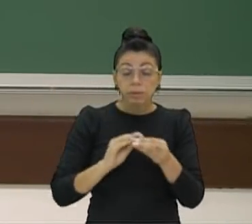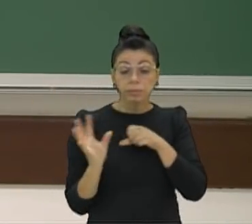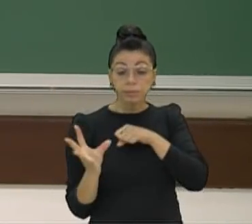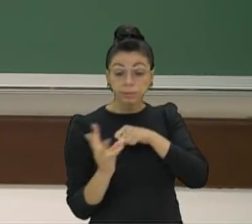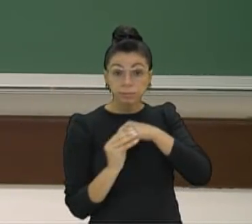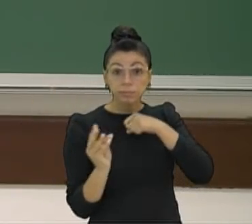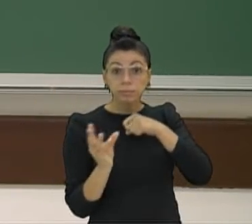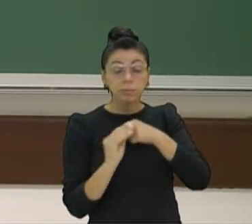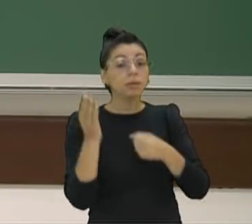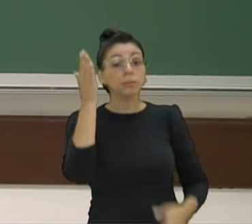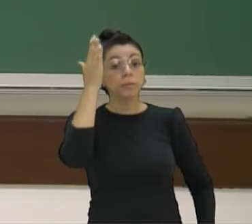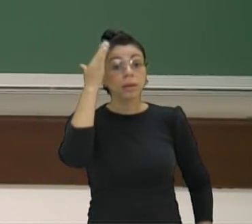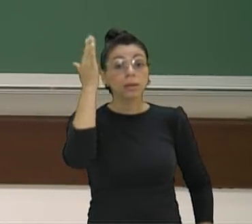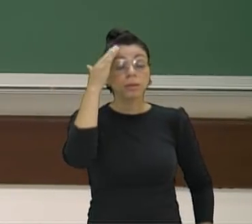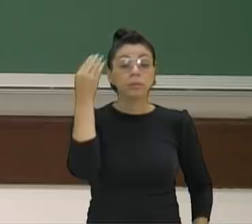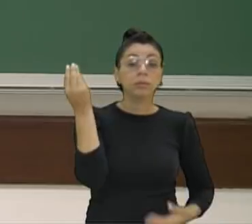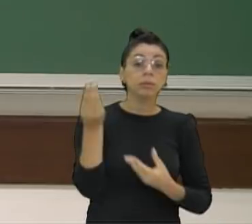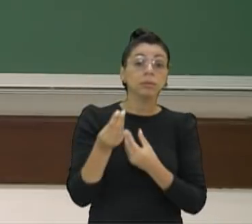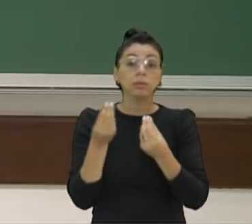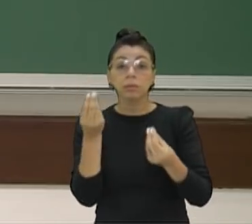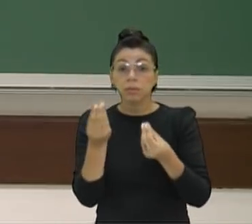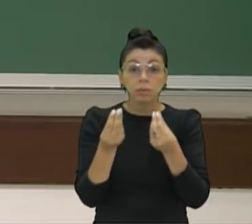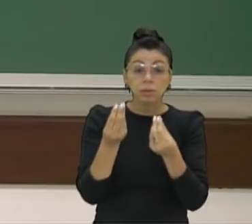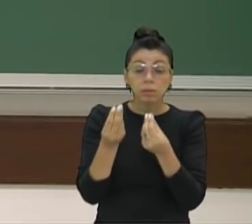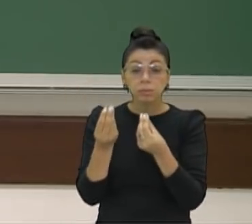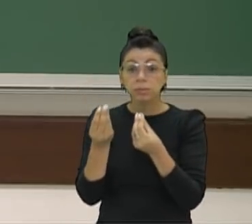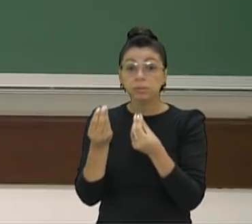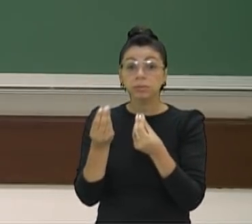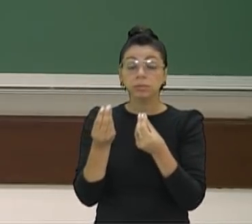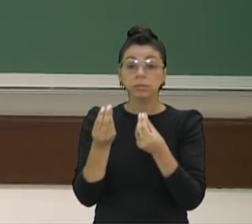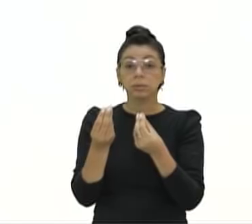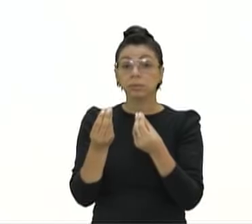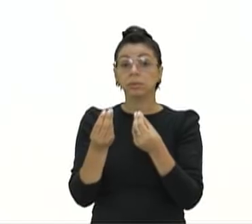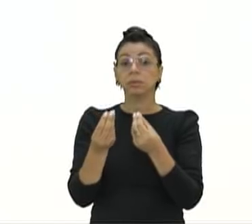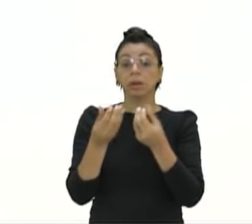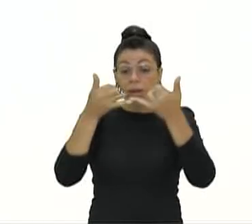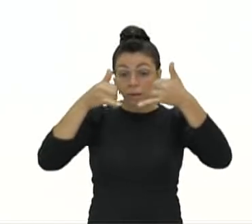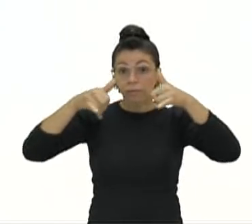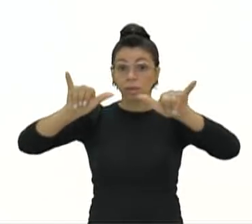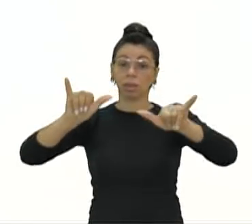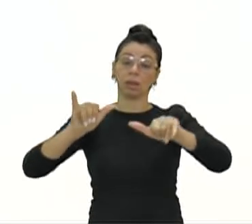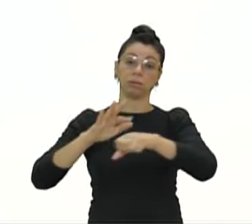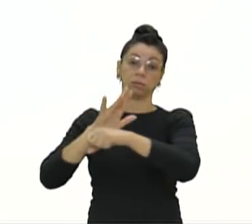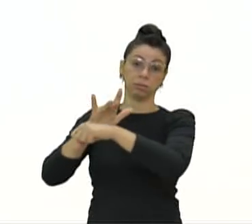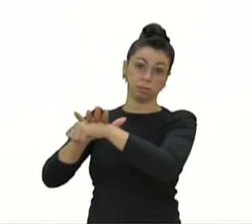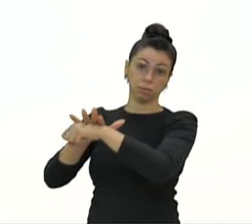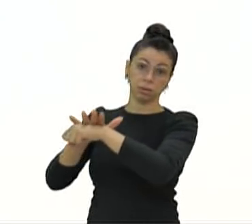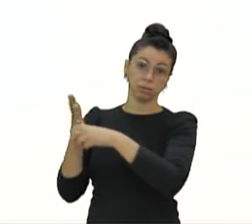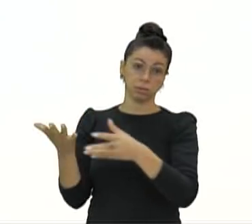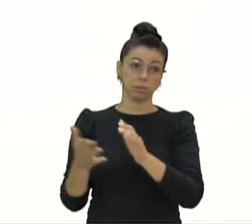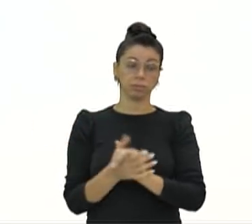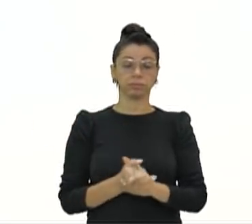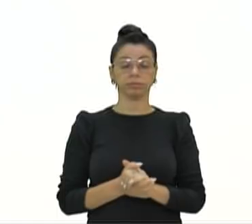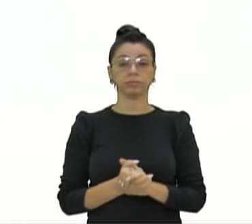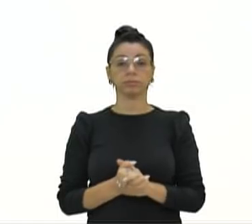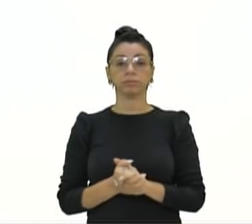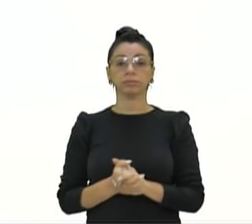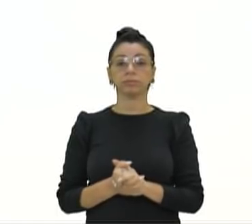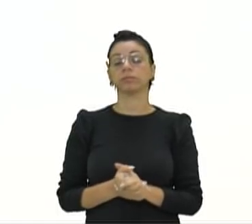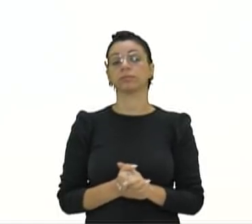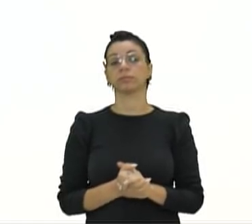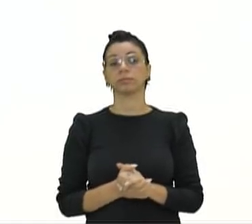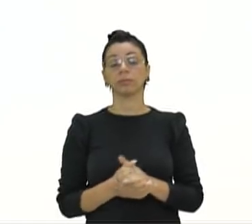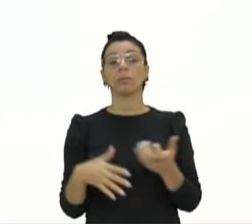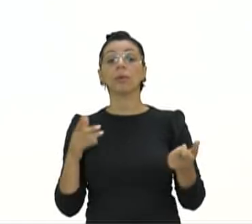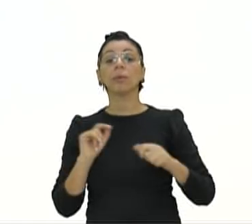saber enfrentá-lo. Então, vamos ver se você está por dentro. O agente causador, o que provoca, né,